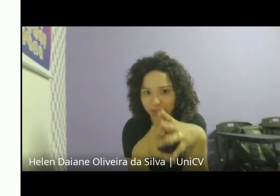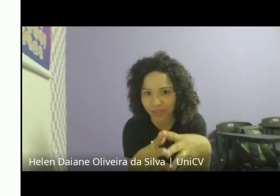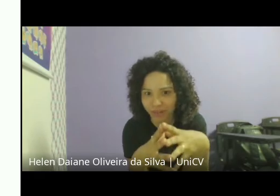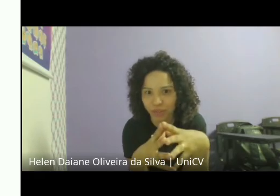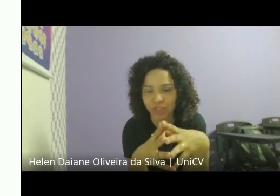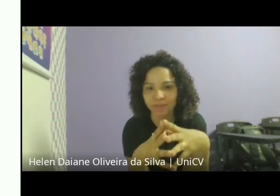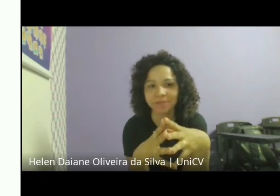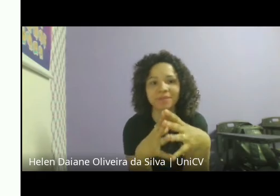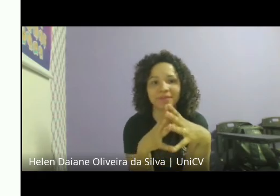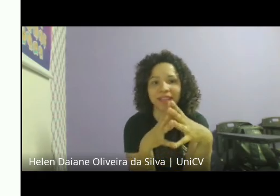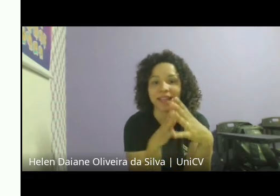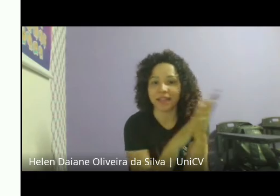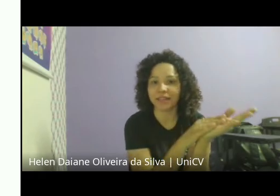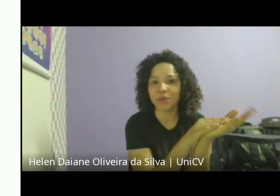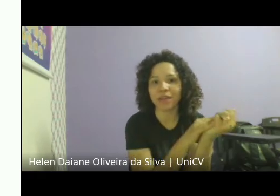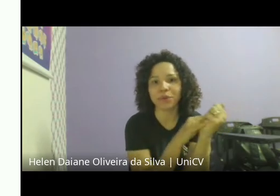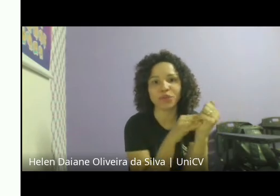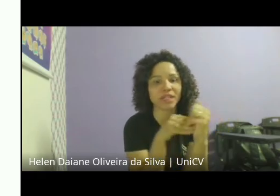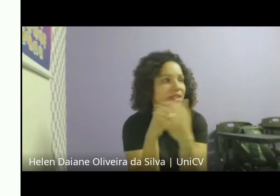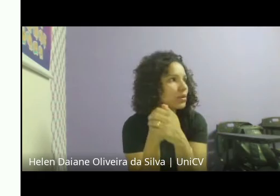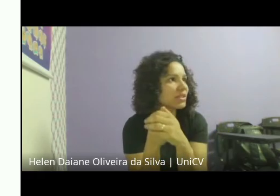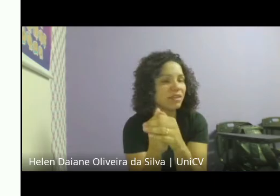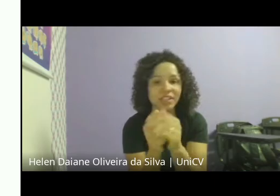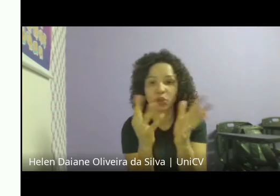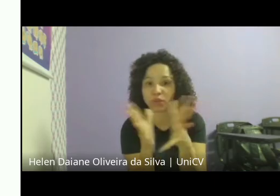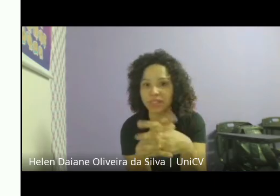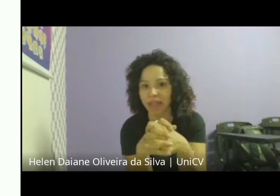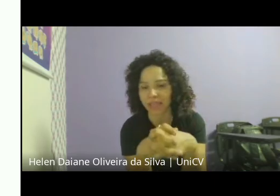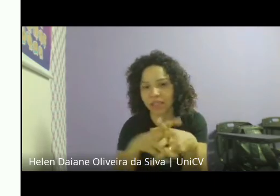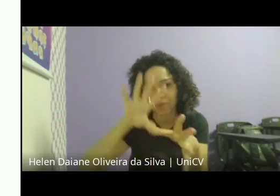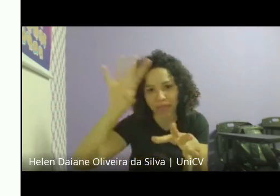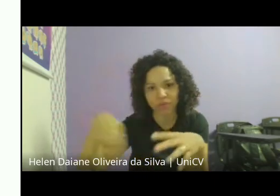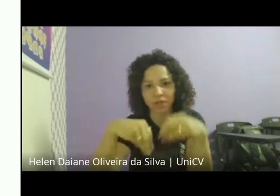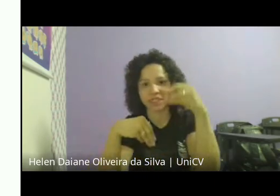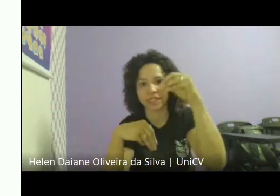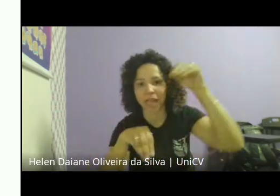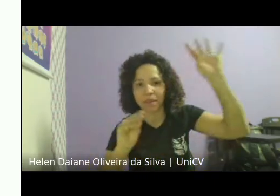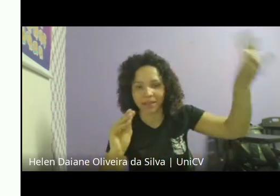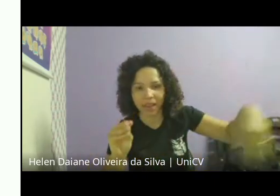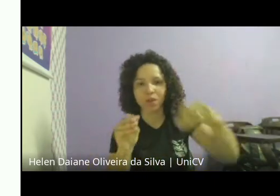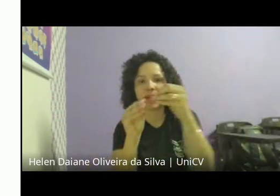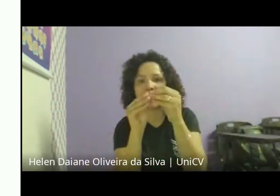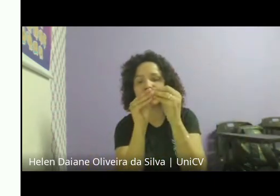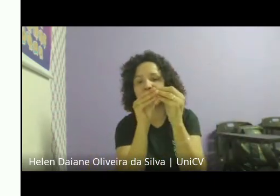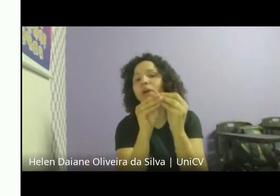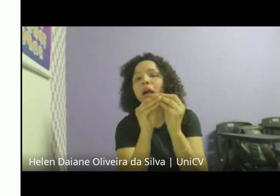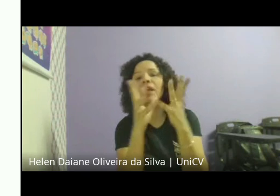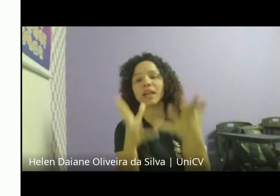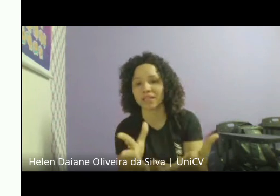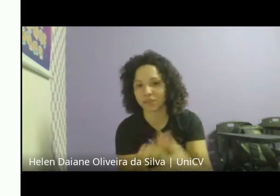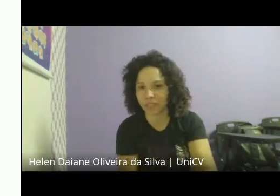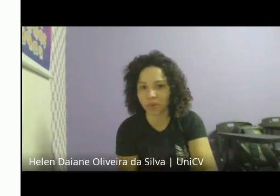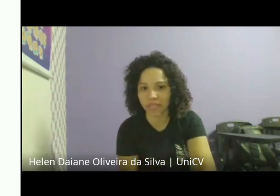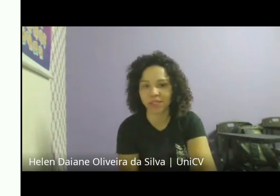muito importante. Então, ai, professora, às vezes eu não sei fazer todos os sinais. Pega um sinal que você sabe, atrela com o elemento